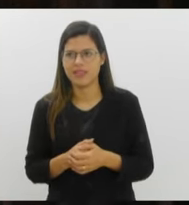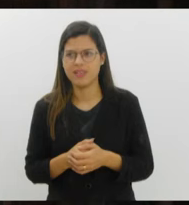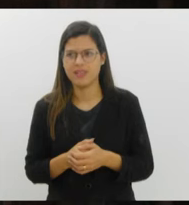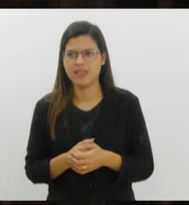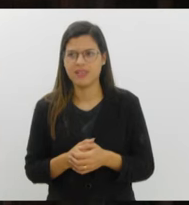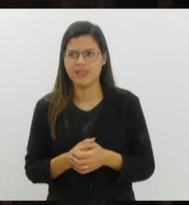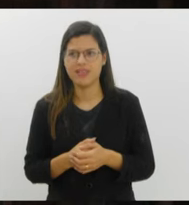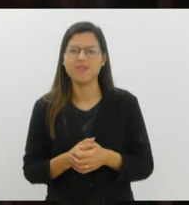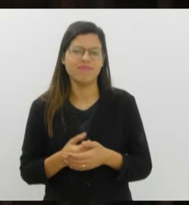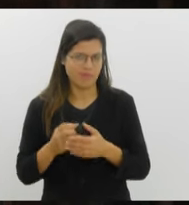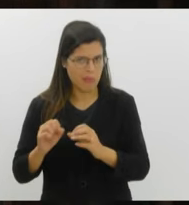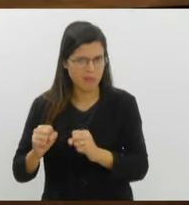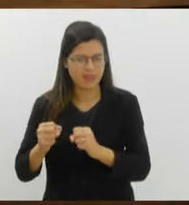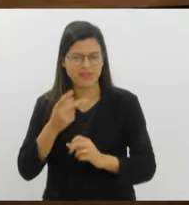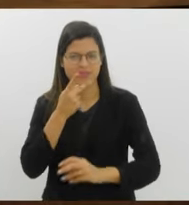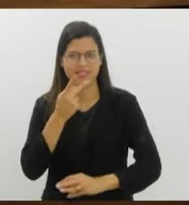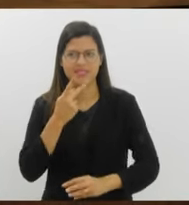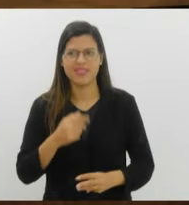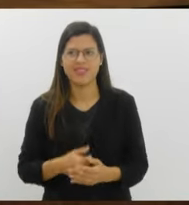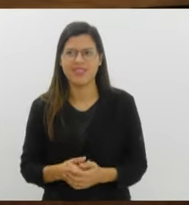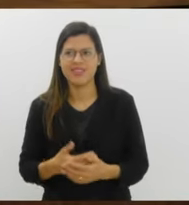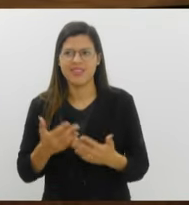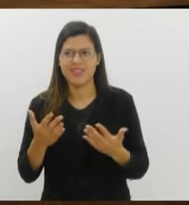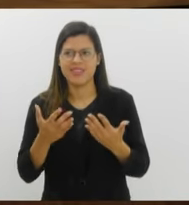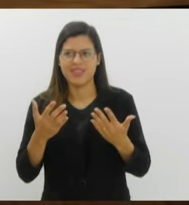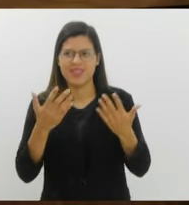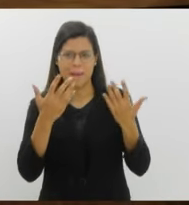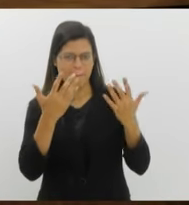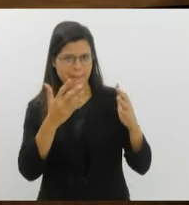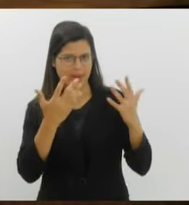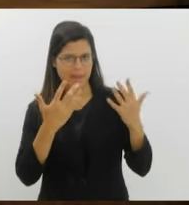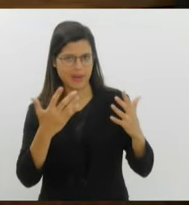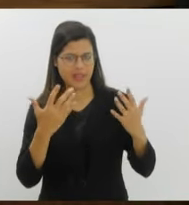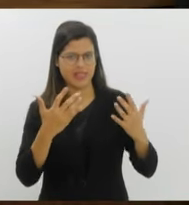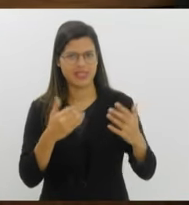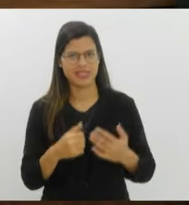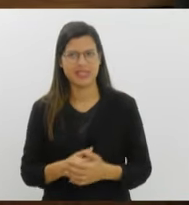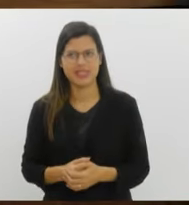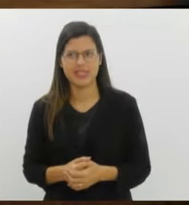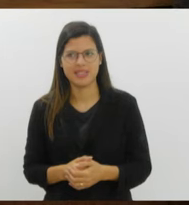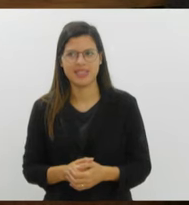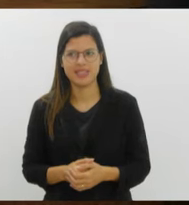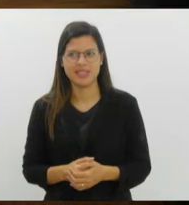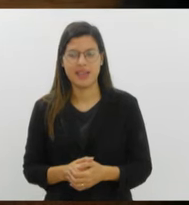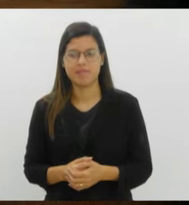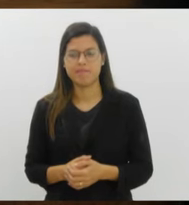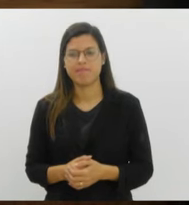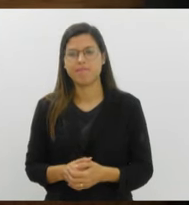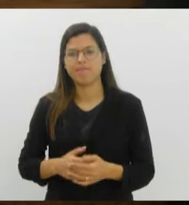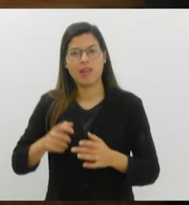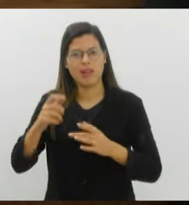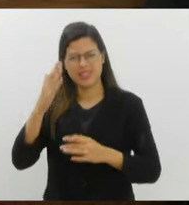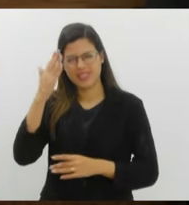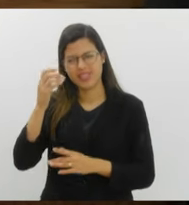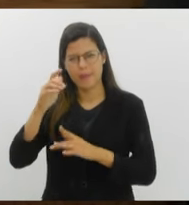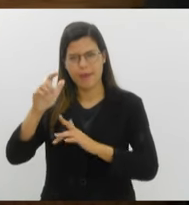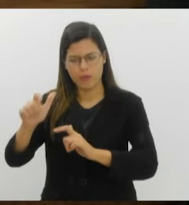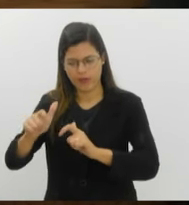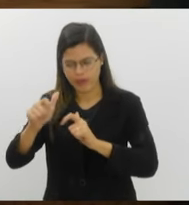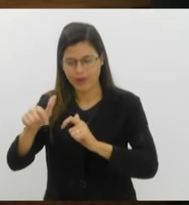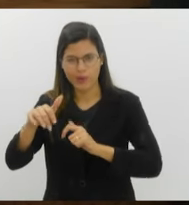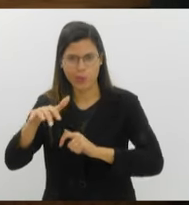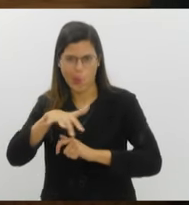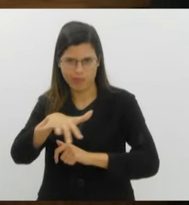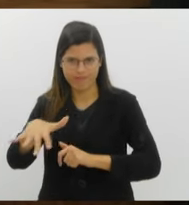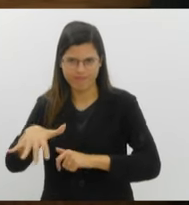Concedido. Gostaria de parabenizar. A gente sabe que o interior do nosso estado, muitas das vezes, são